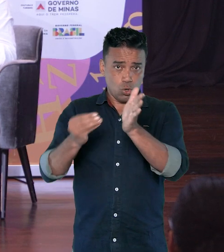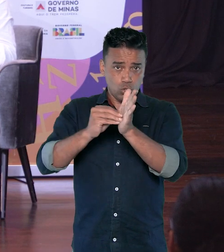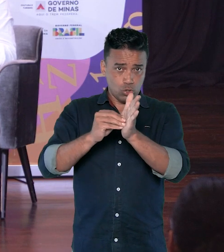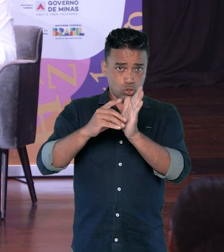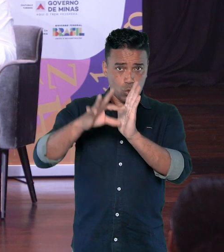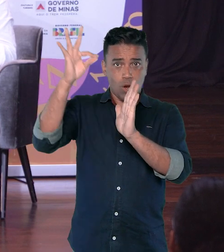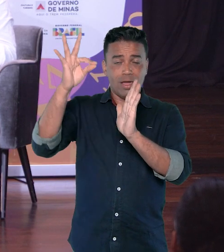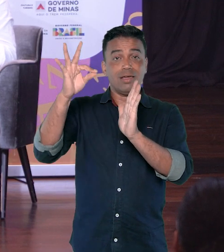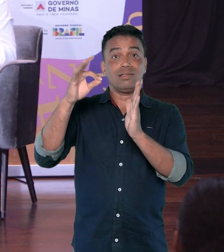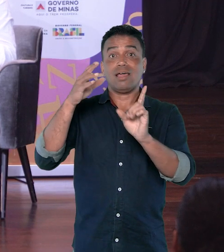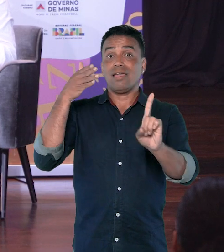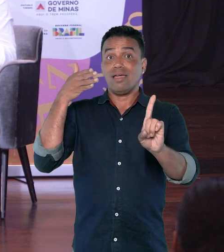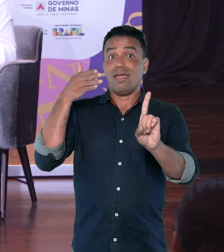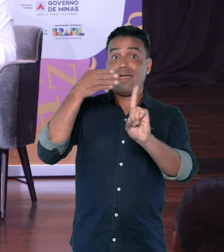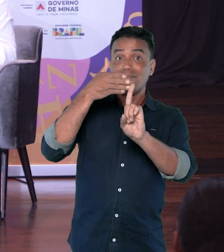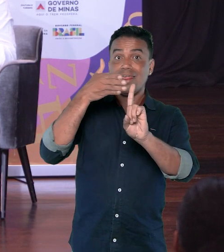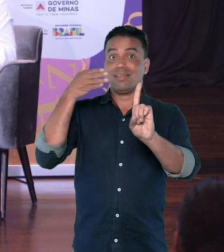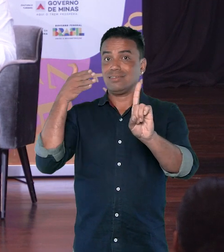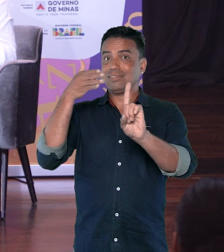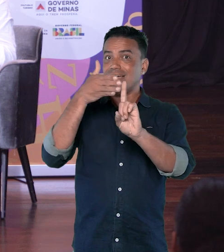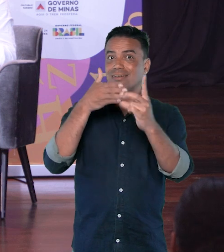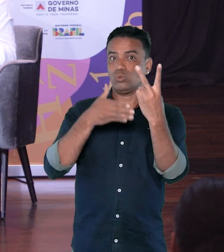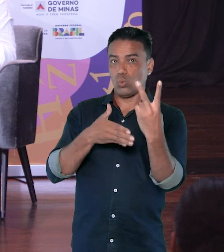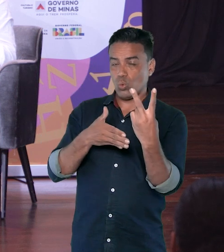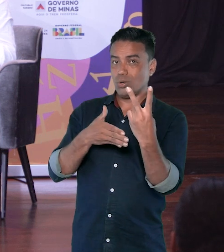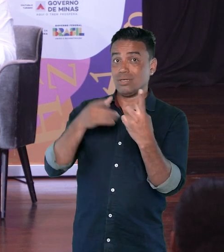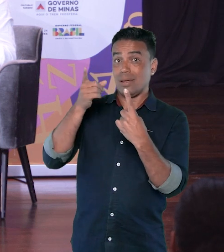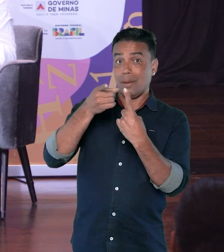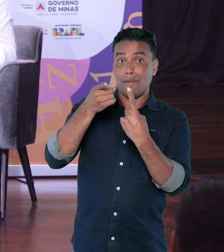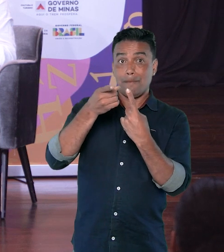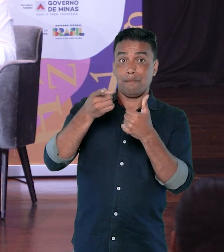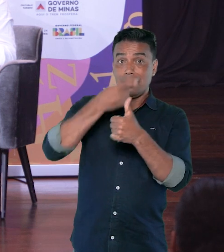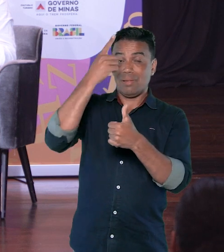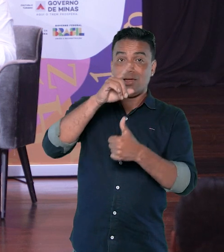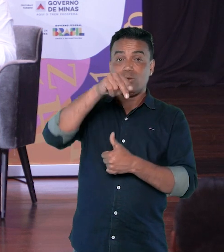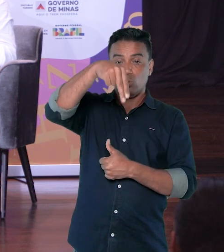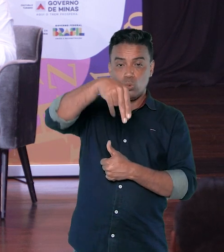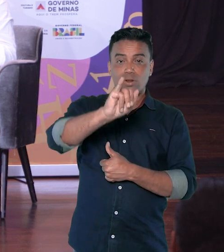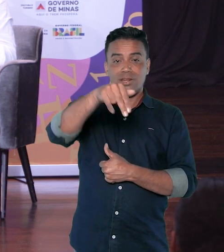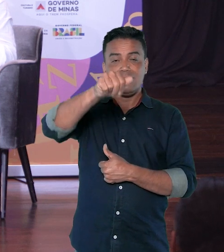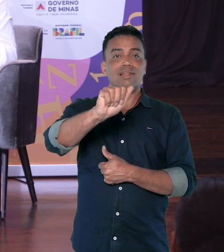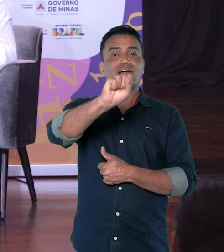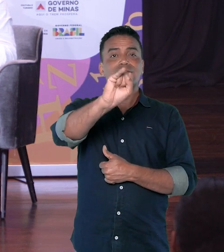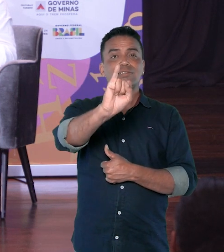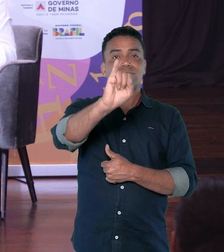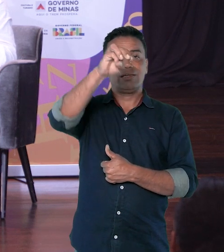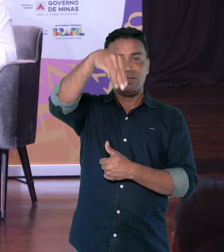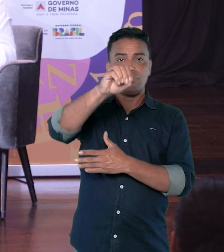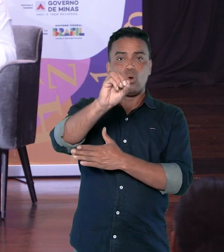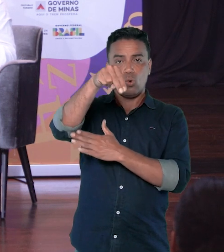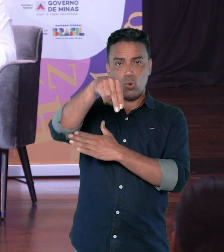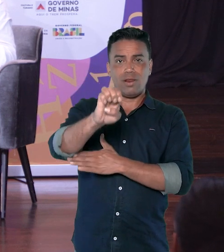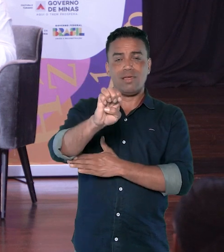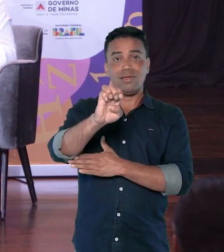ele tem duas referências. Primeiro é a Nina Simone, né? Tem um capítulo, inclusive, que é